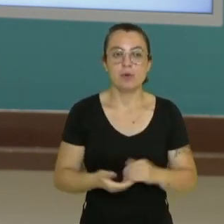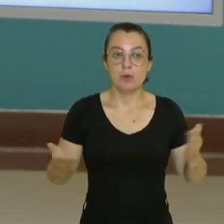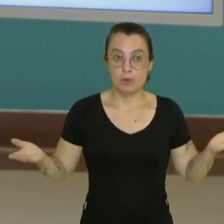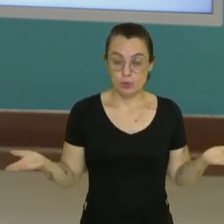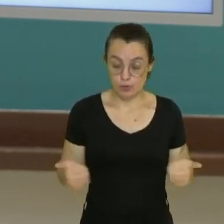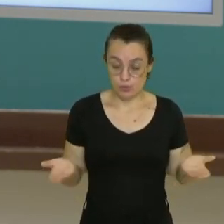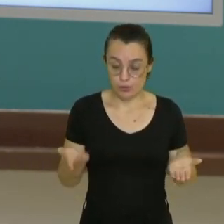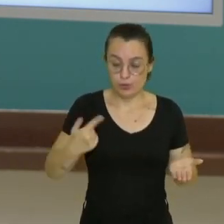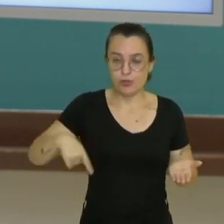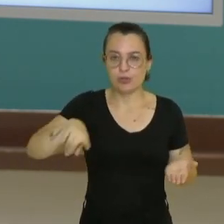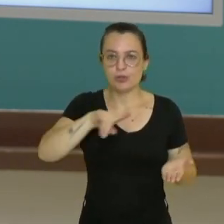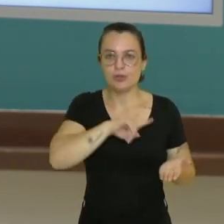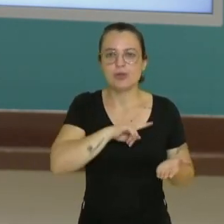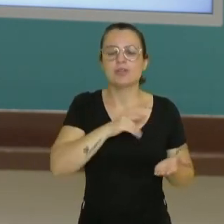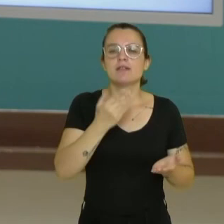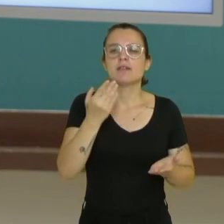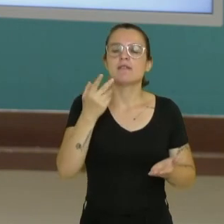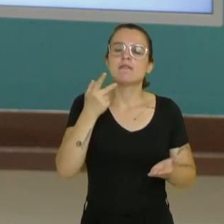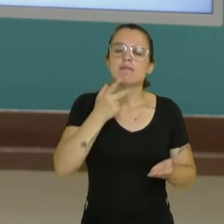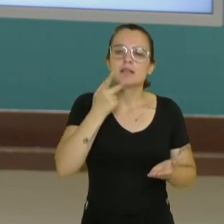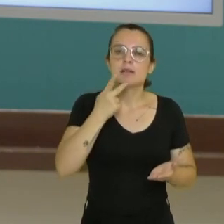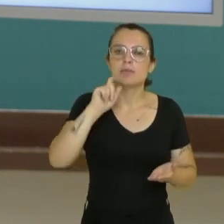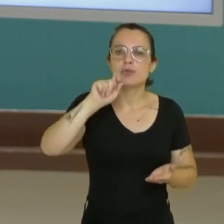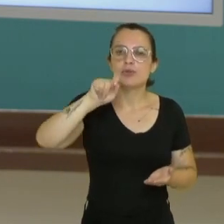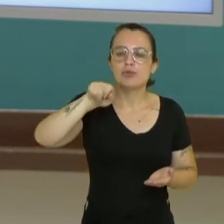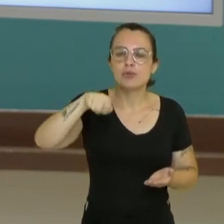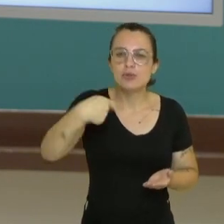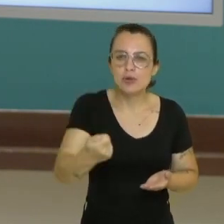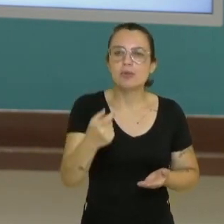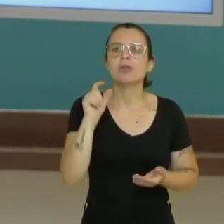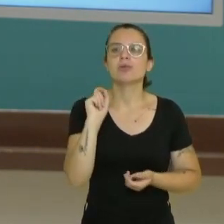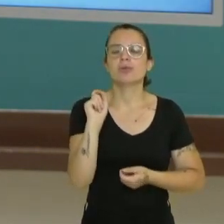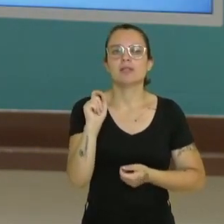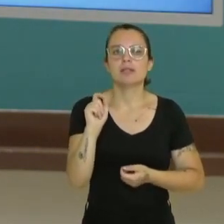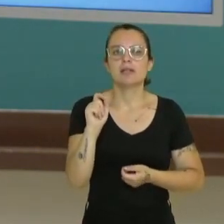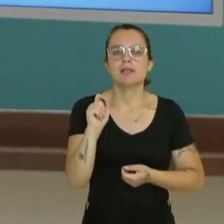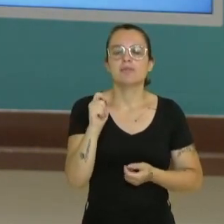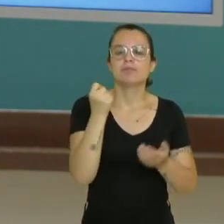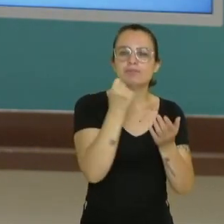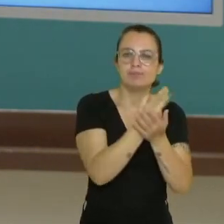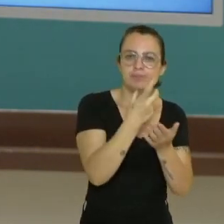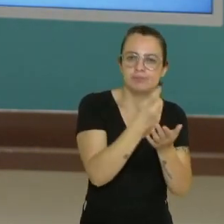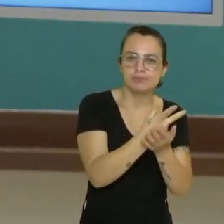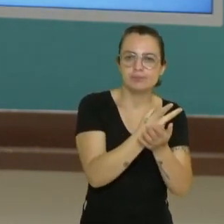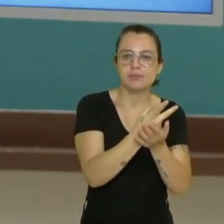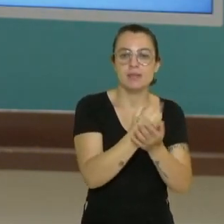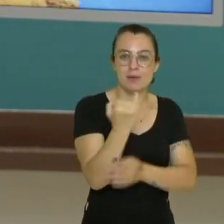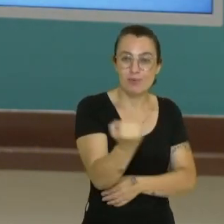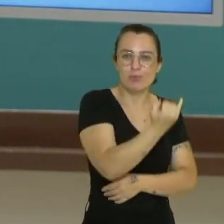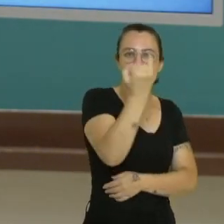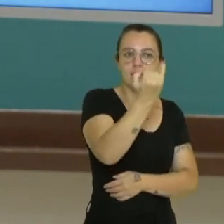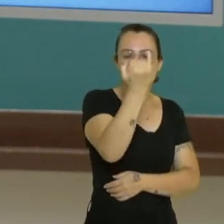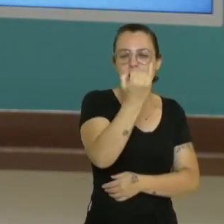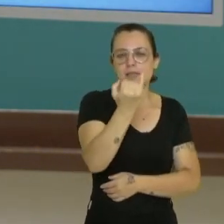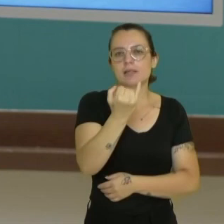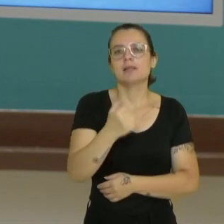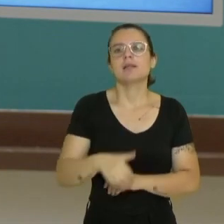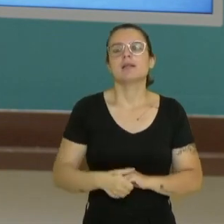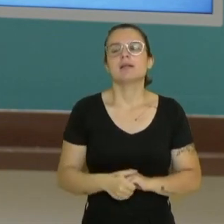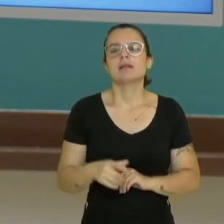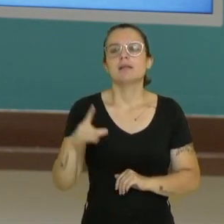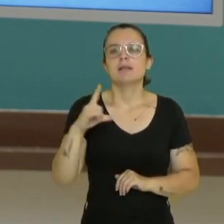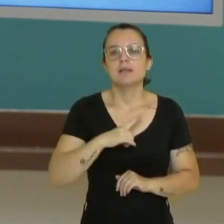no vídeo de hoje exatamente sobre as despesas que são essenciais, que